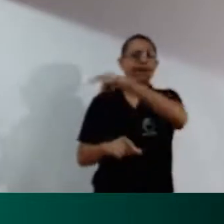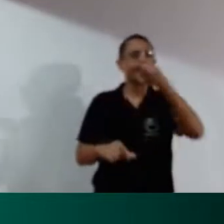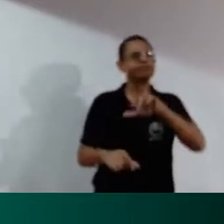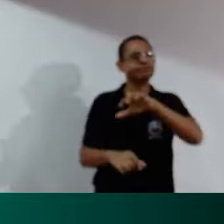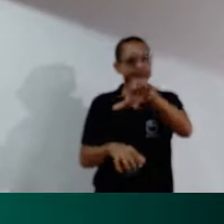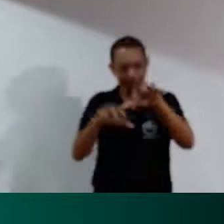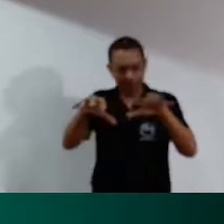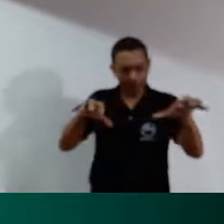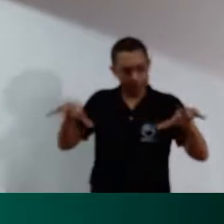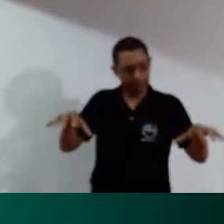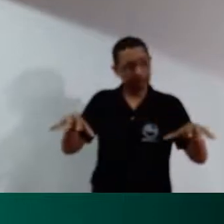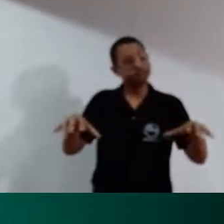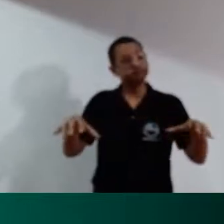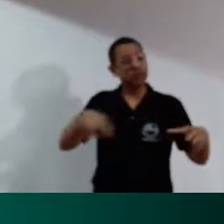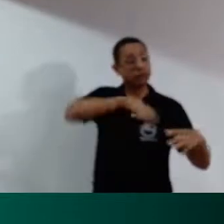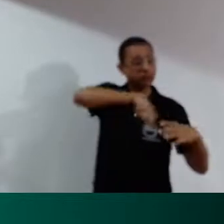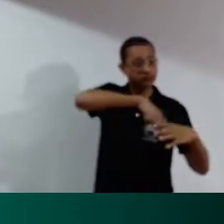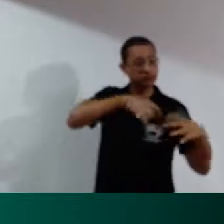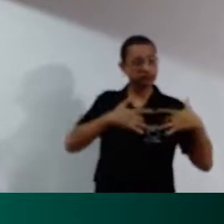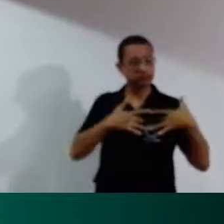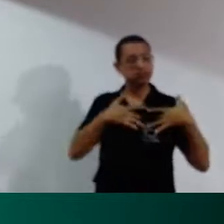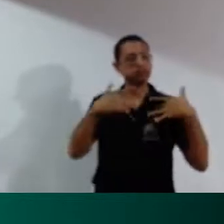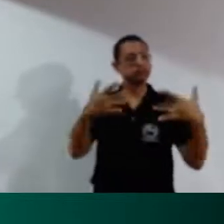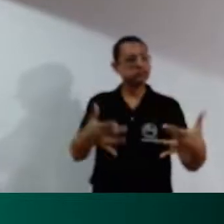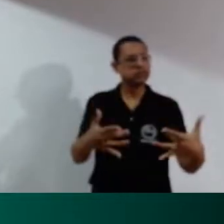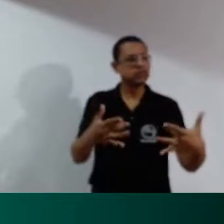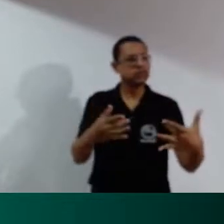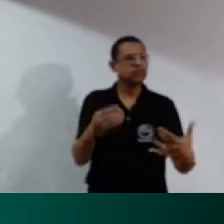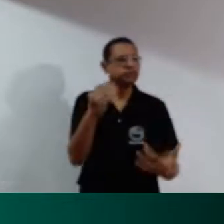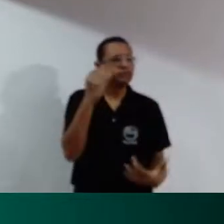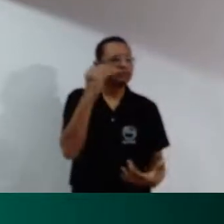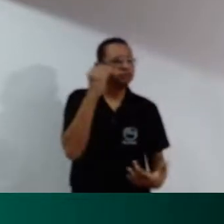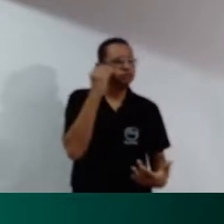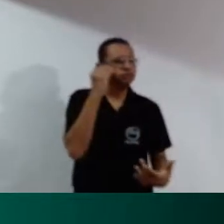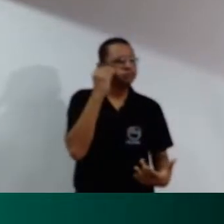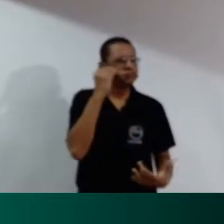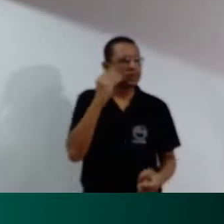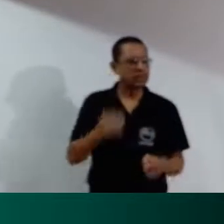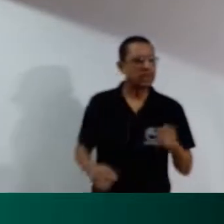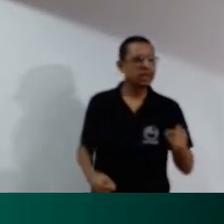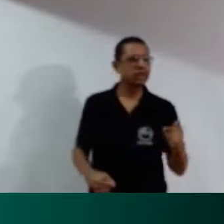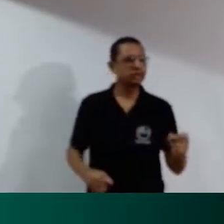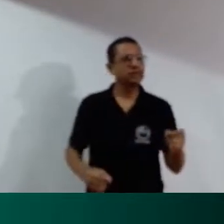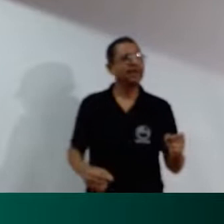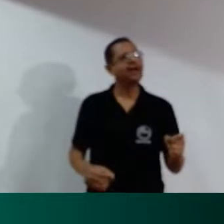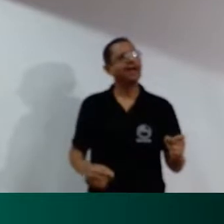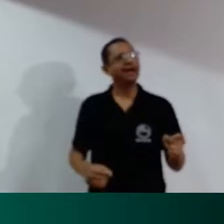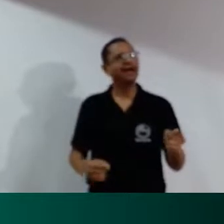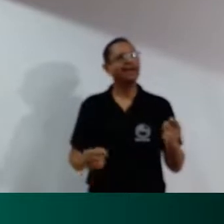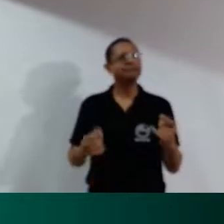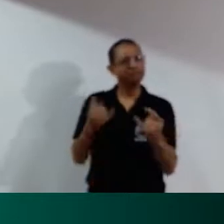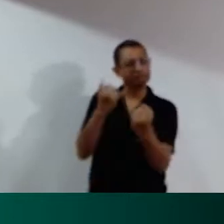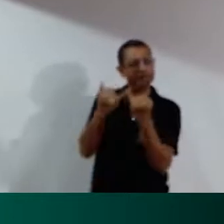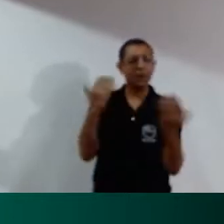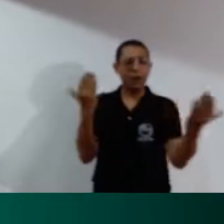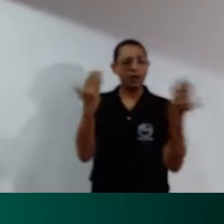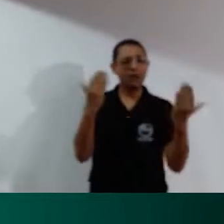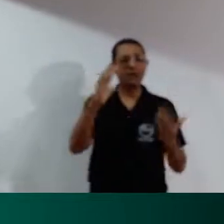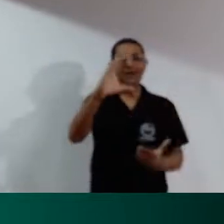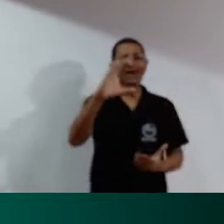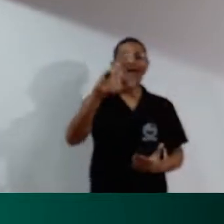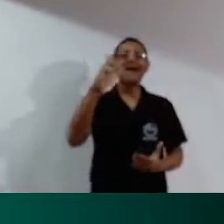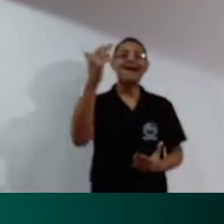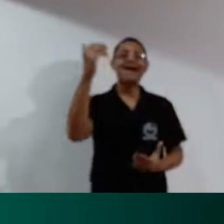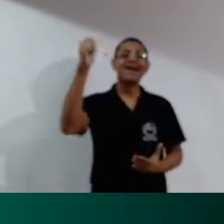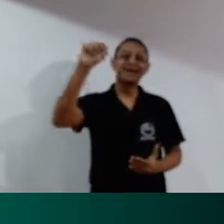estão a cozinha solidária é uma experiência eu tenho dito aqui não falei isso para Ju eu tenho dito tem um Cras avançado é um é